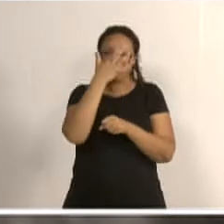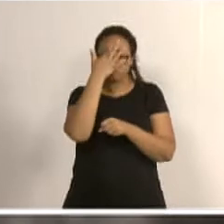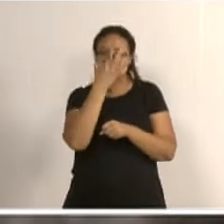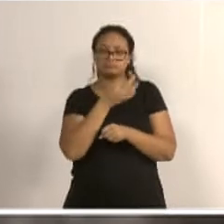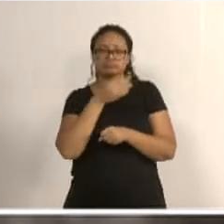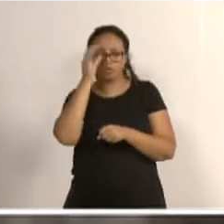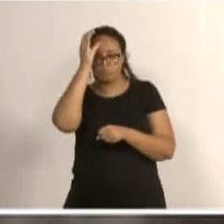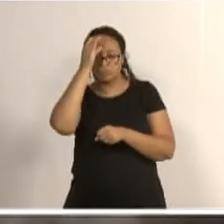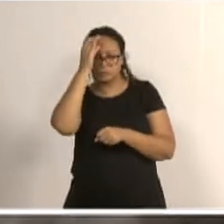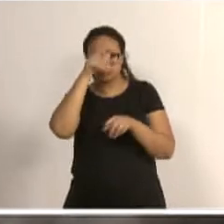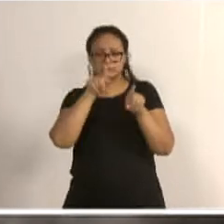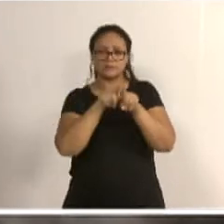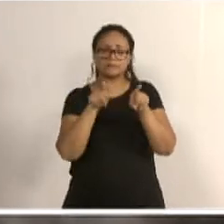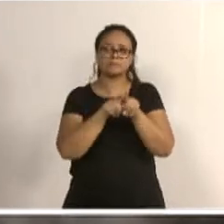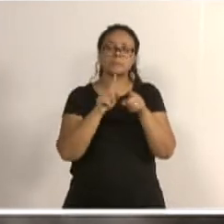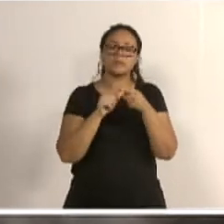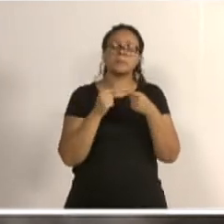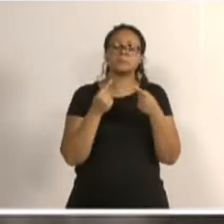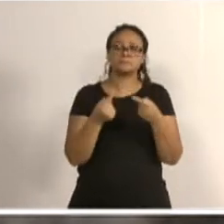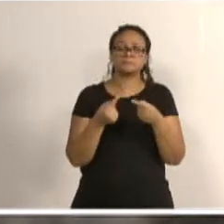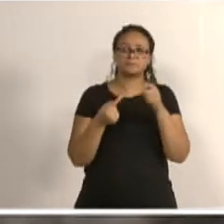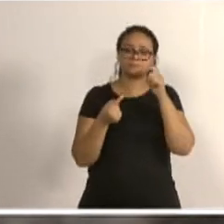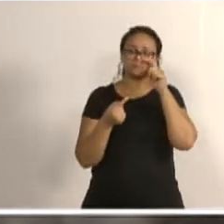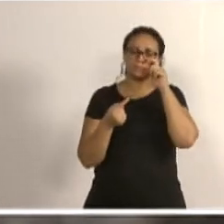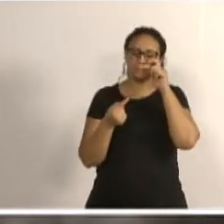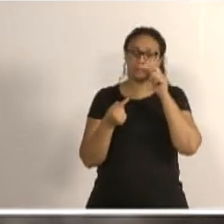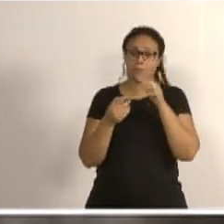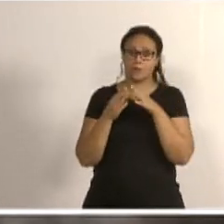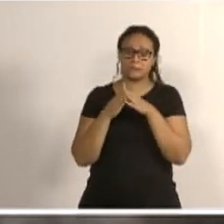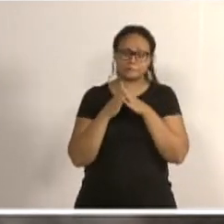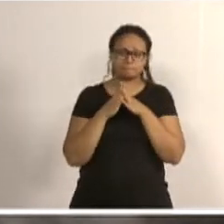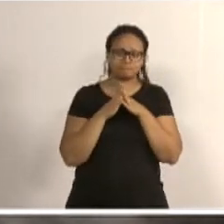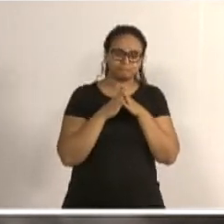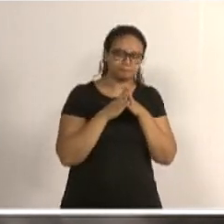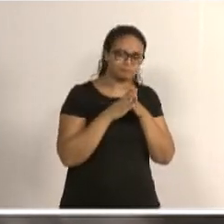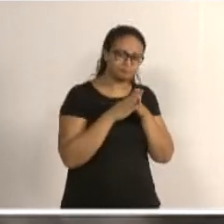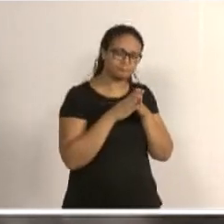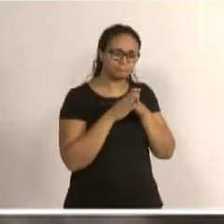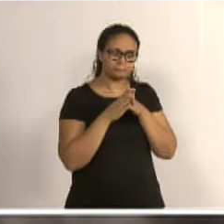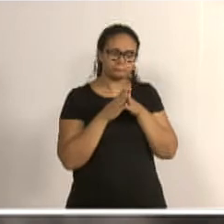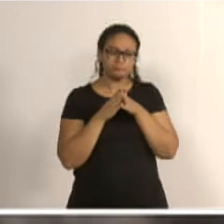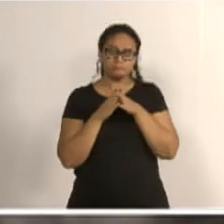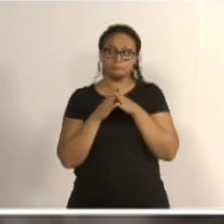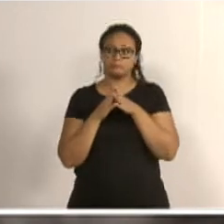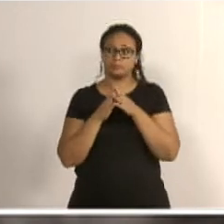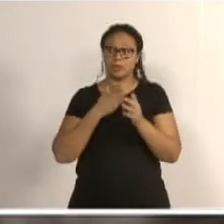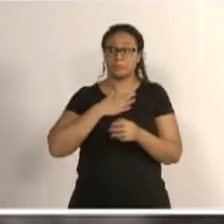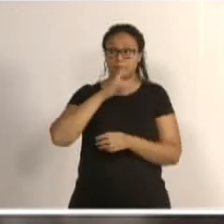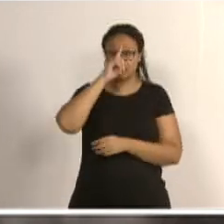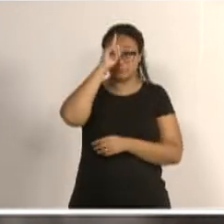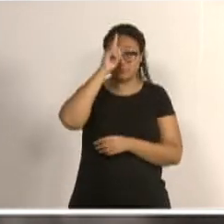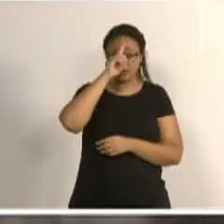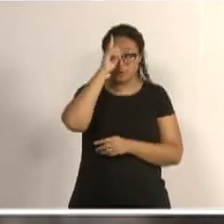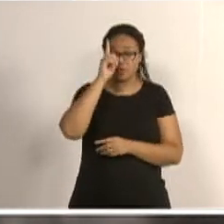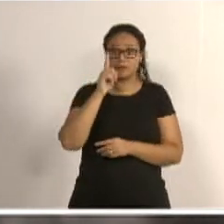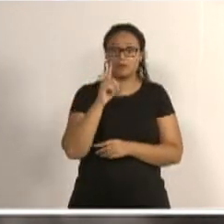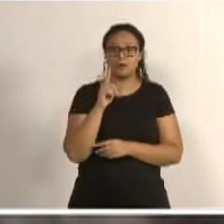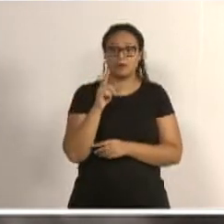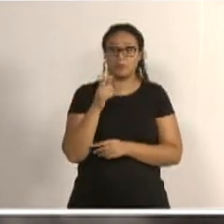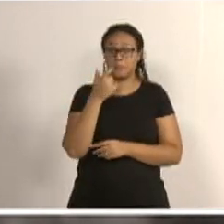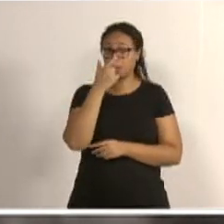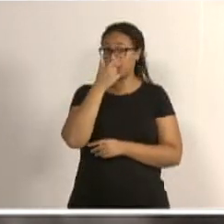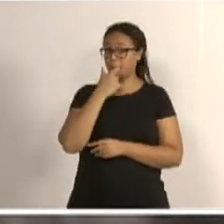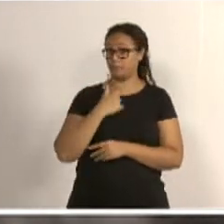ele tem que fazer, e eu aqui cabe a minha ideia de que o